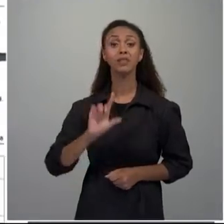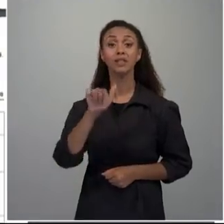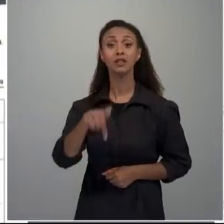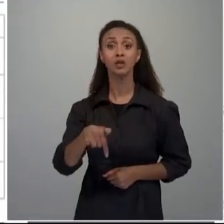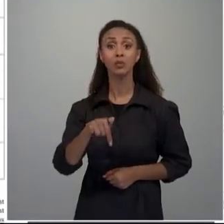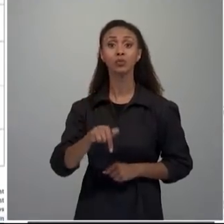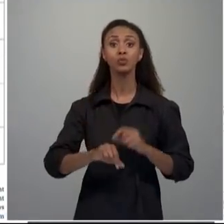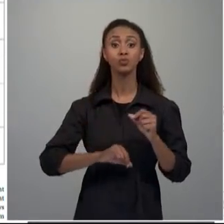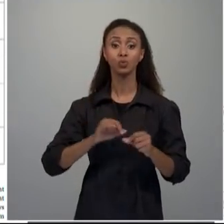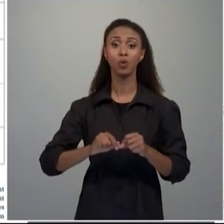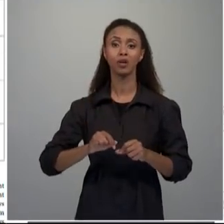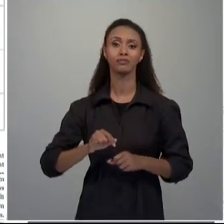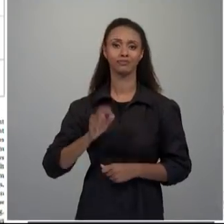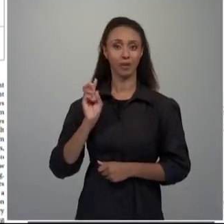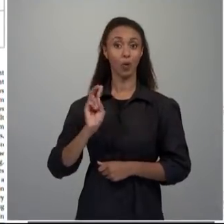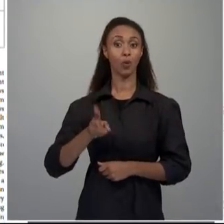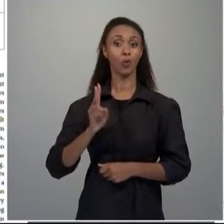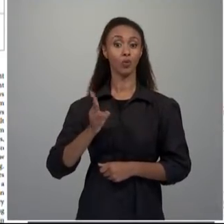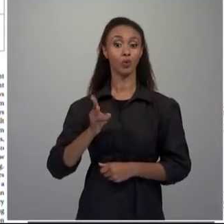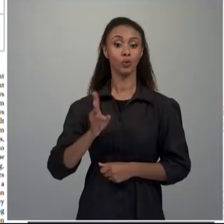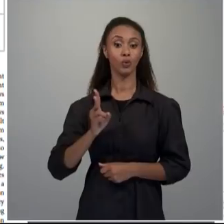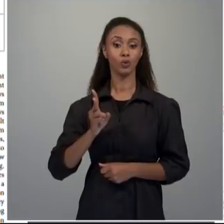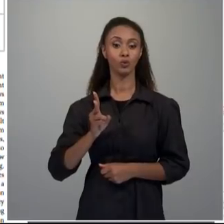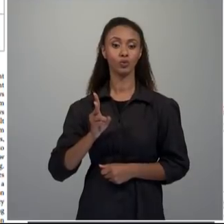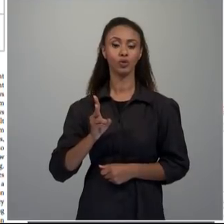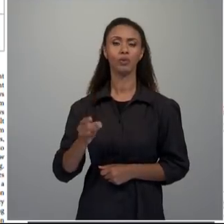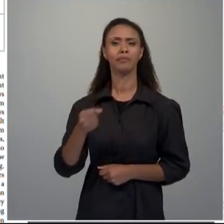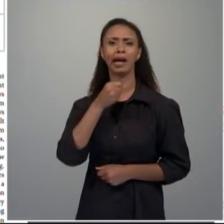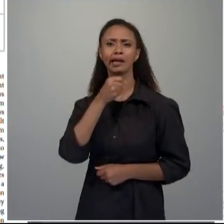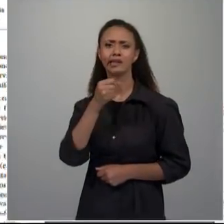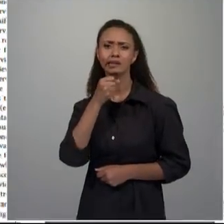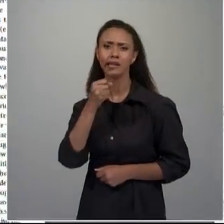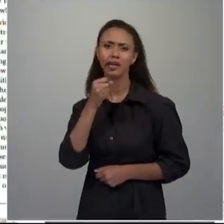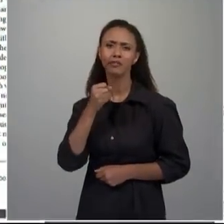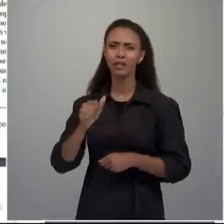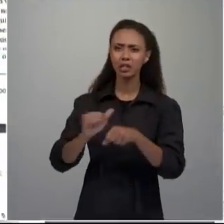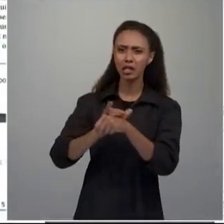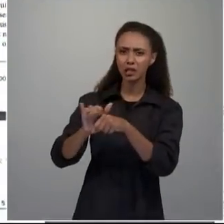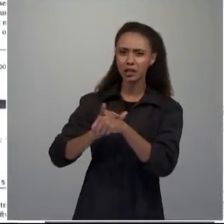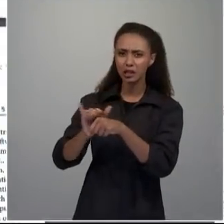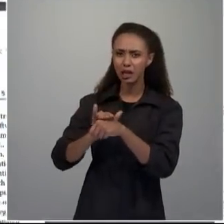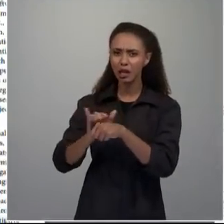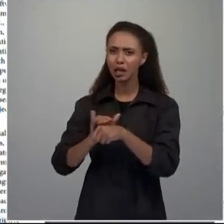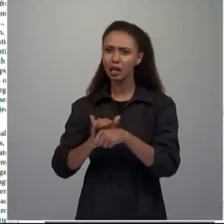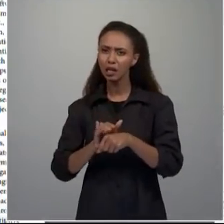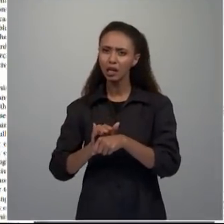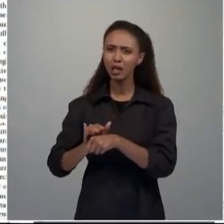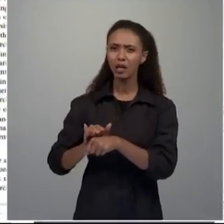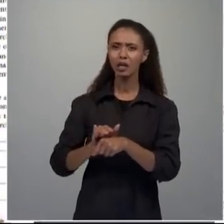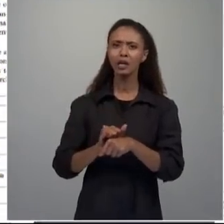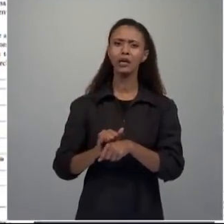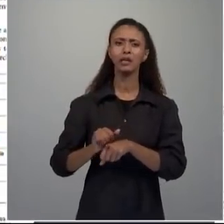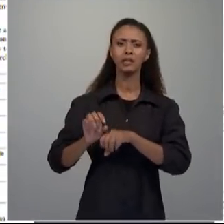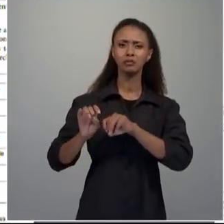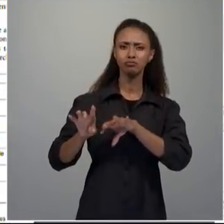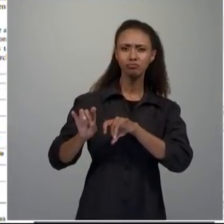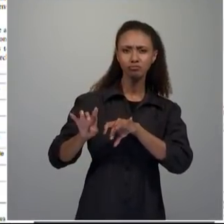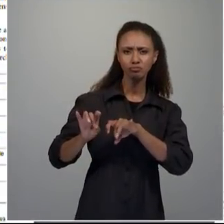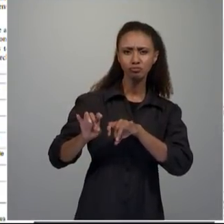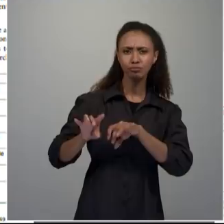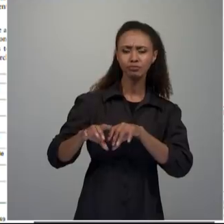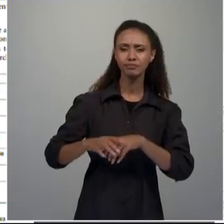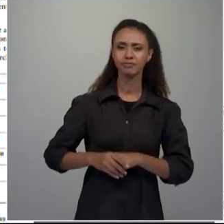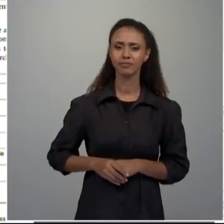continua aqui tá aí vai falar sobre as entrevistas técnicas vamos lá o pai ser